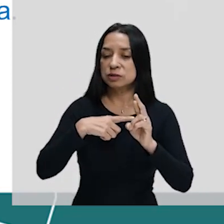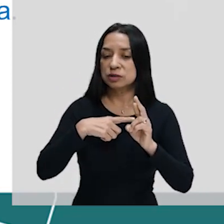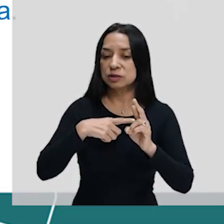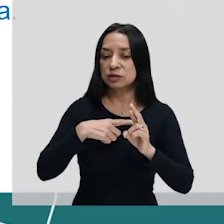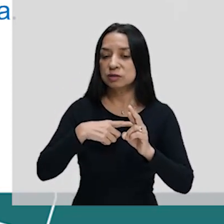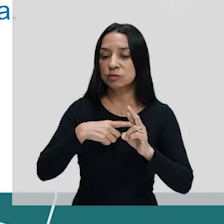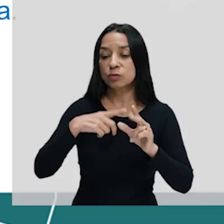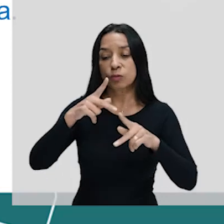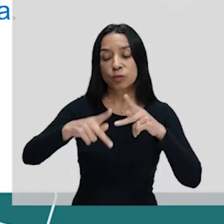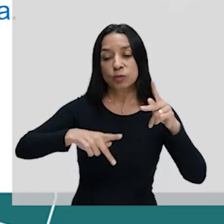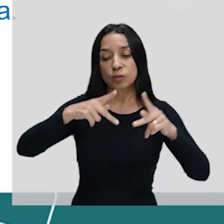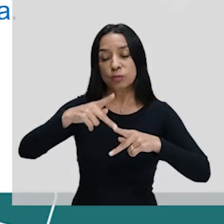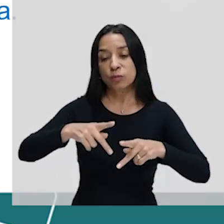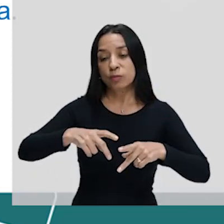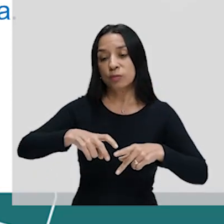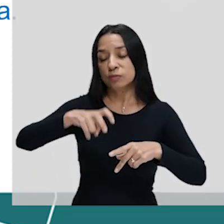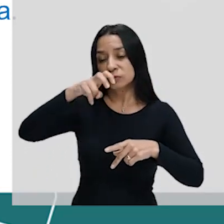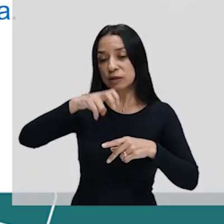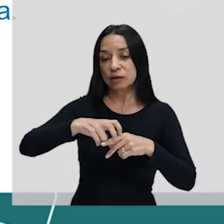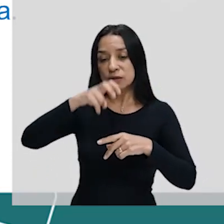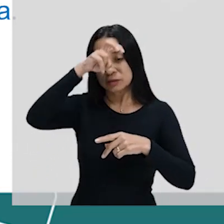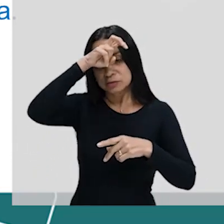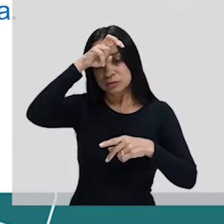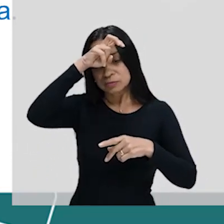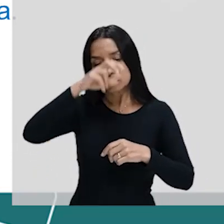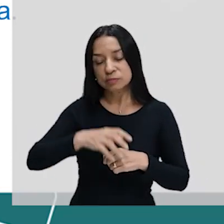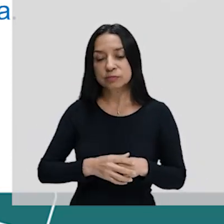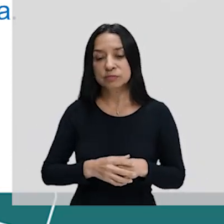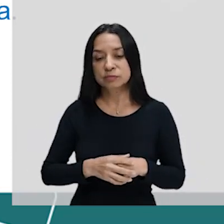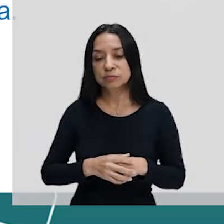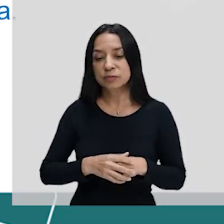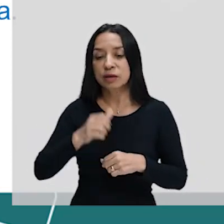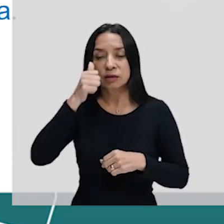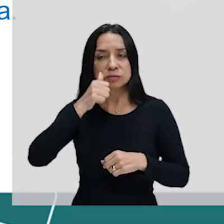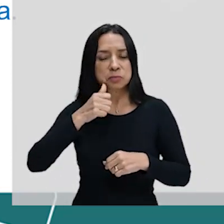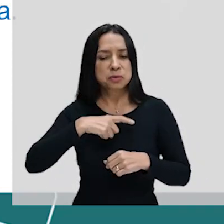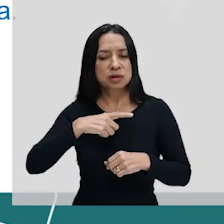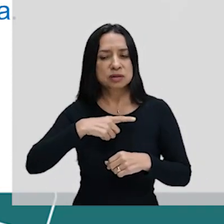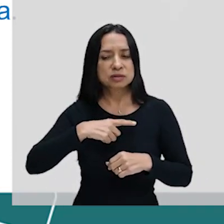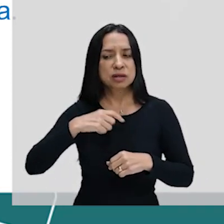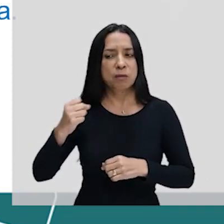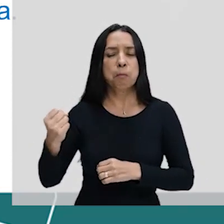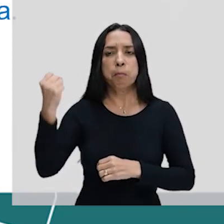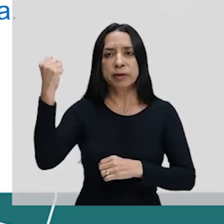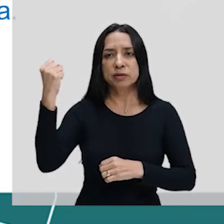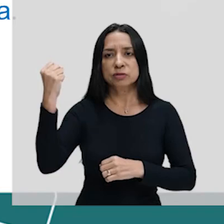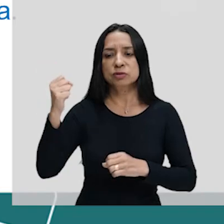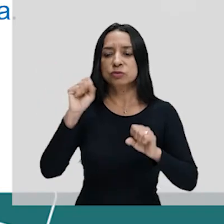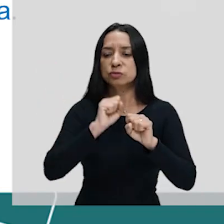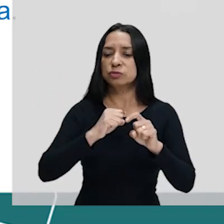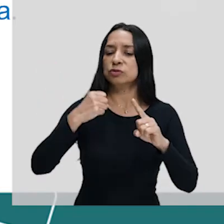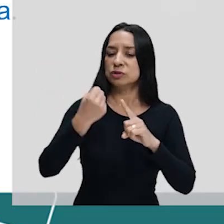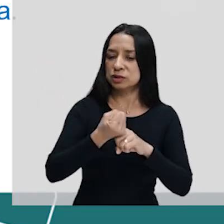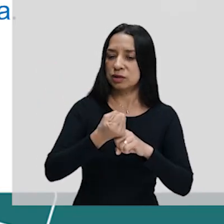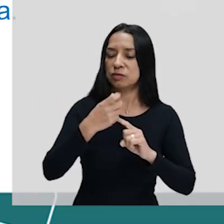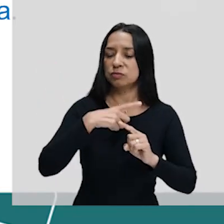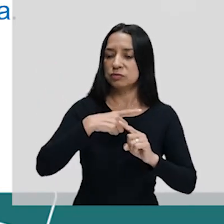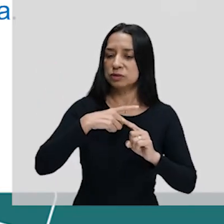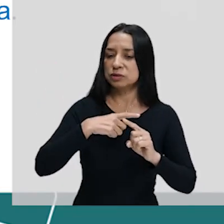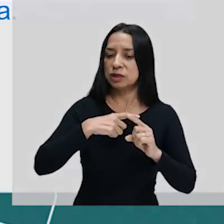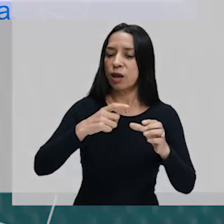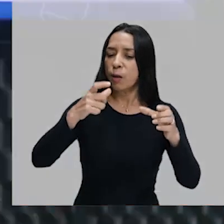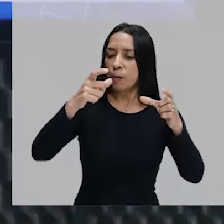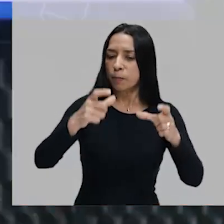os egípcios. As mulheres nessa sociedade tinham um grande prestígio social, inclusive ocuparam posições de